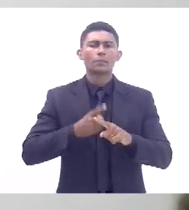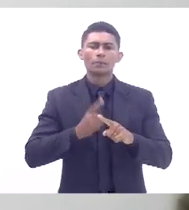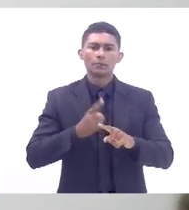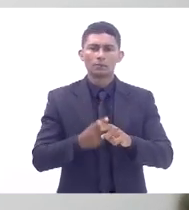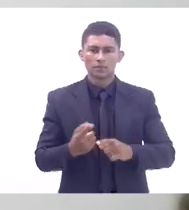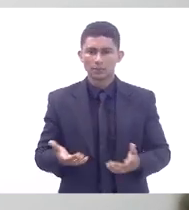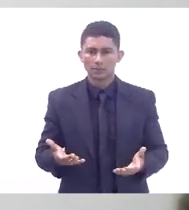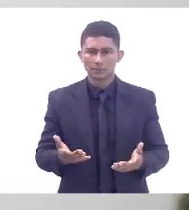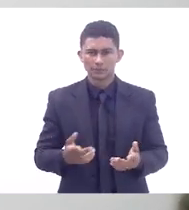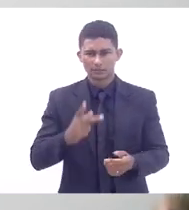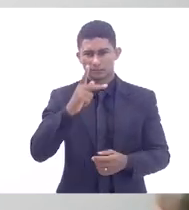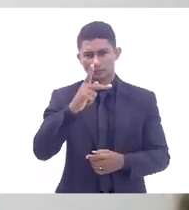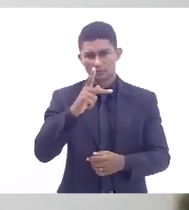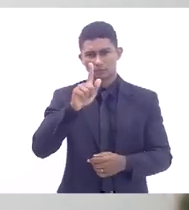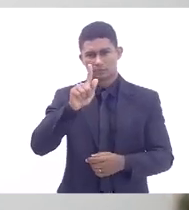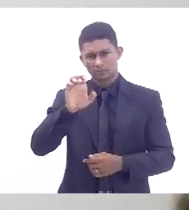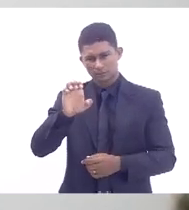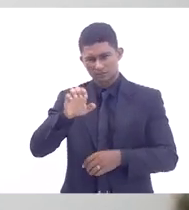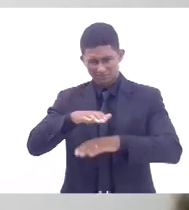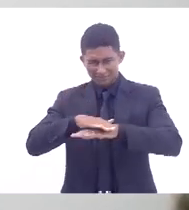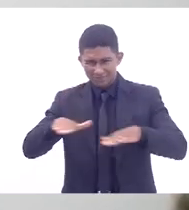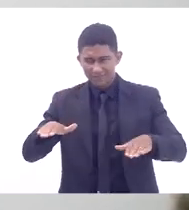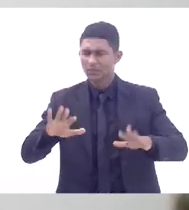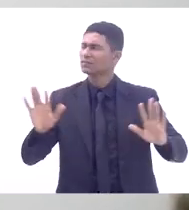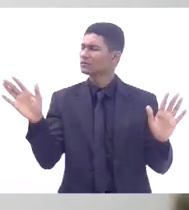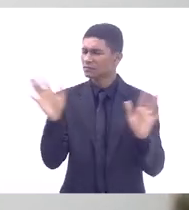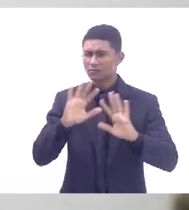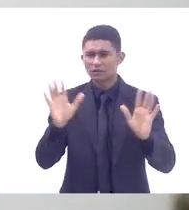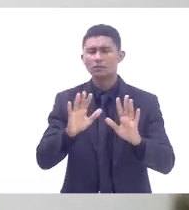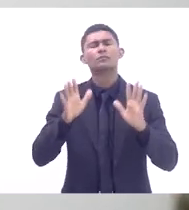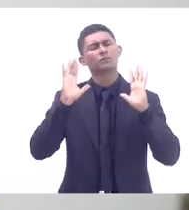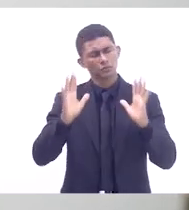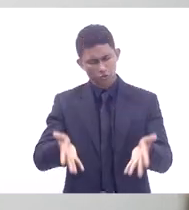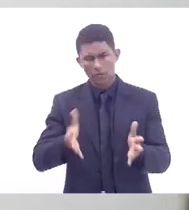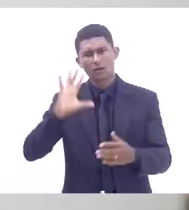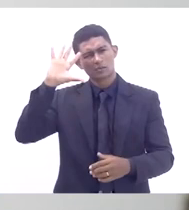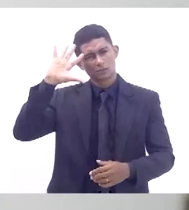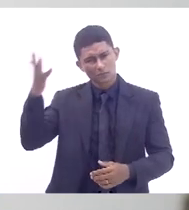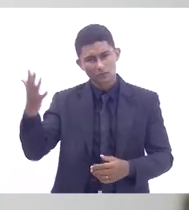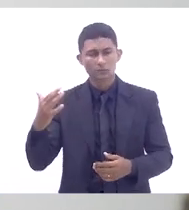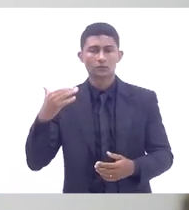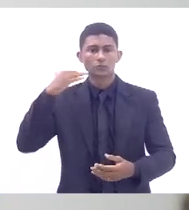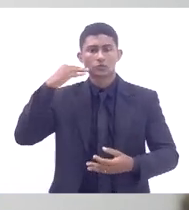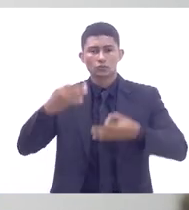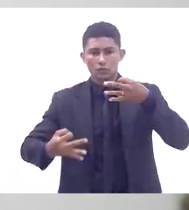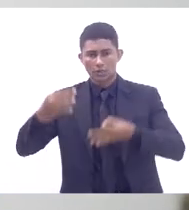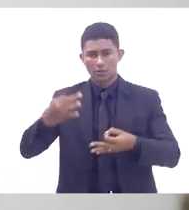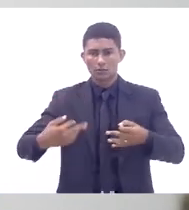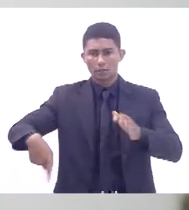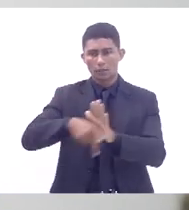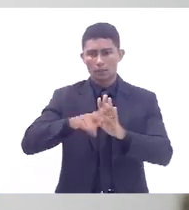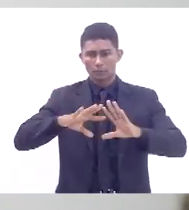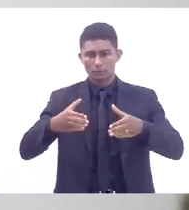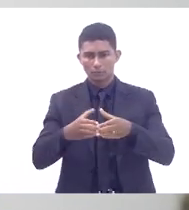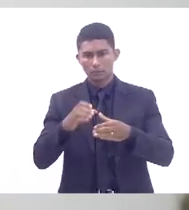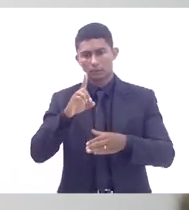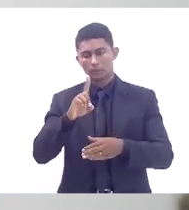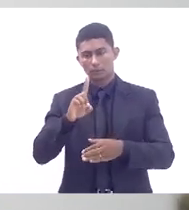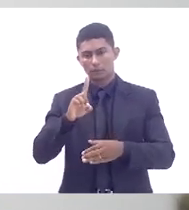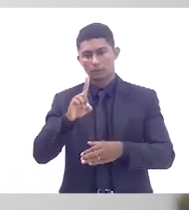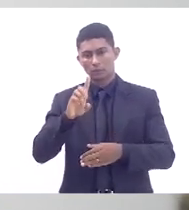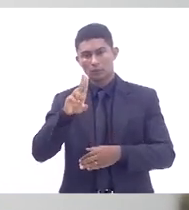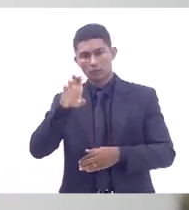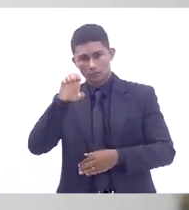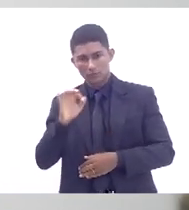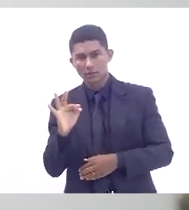do da PG e né Isso já está resolvido impossível foi o jurídico da aduenf que fez uma fala no